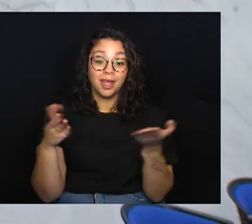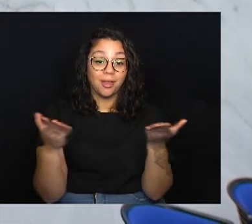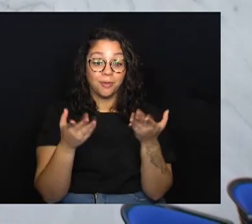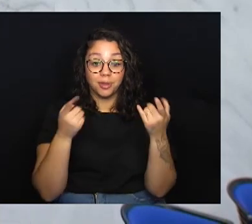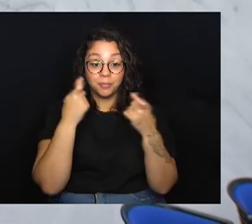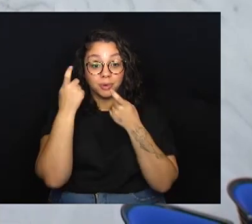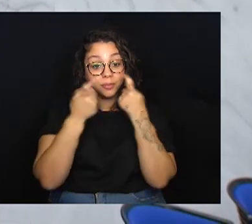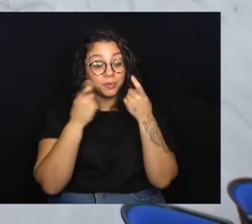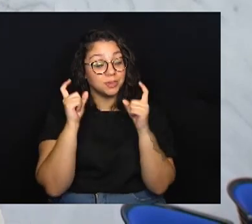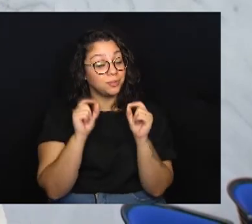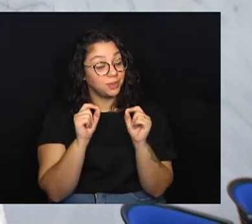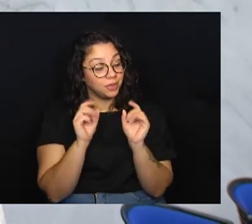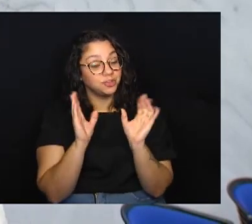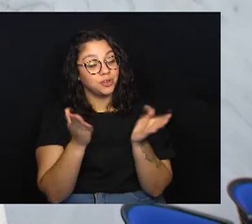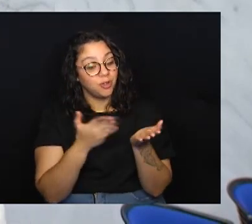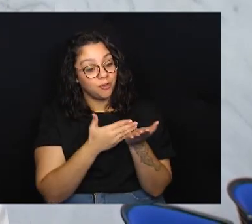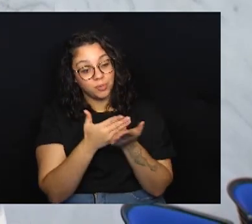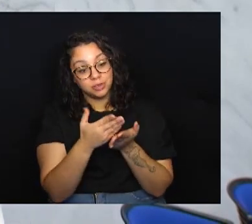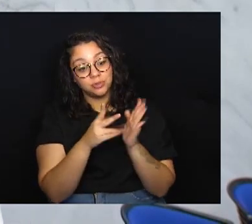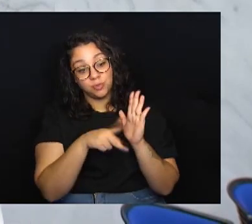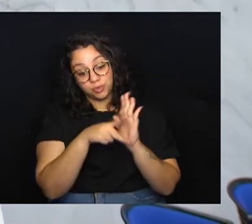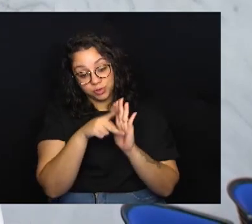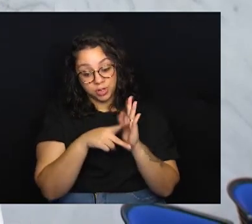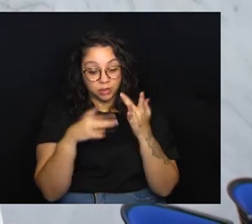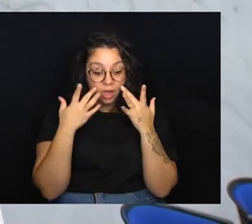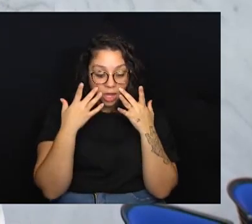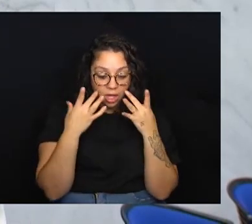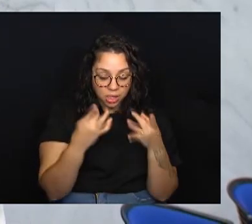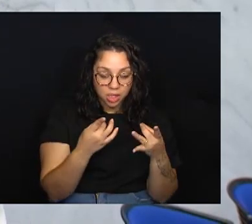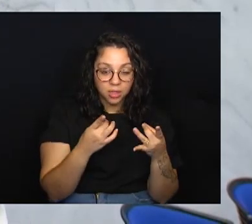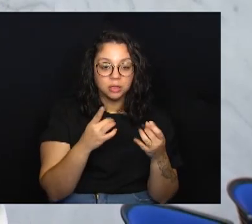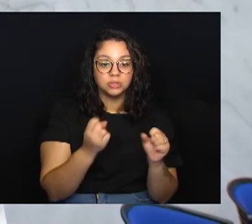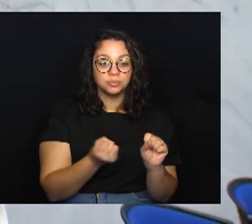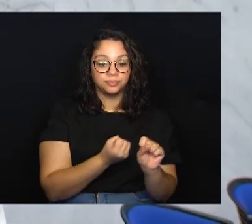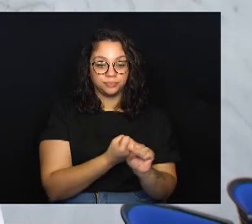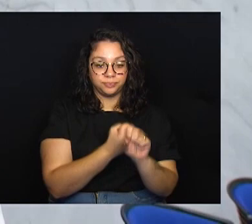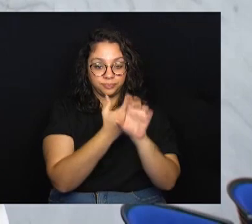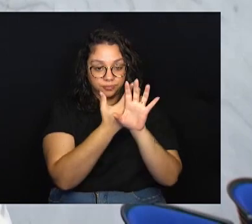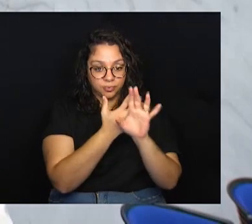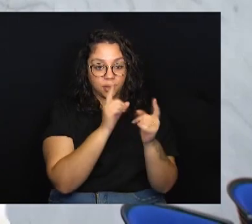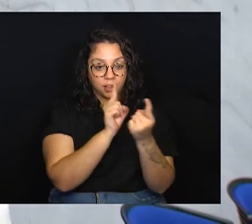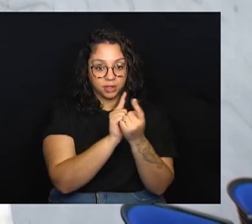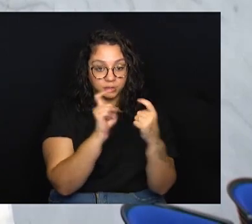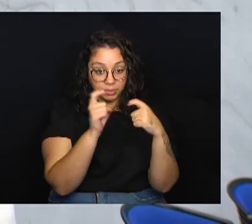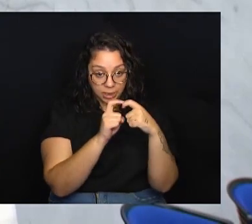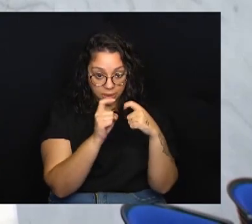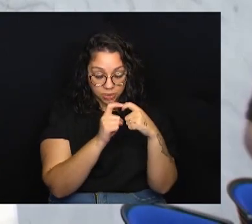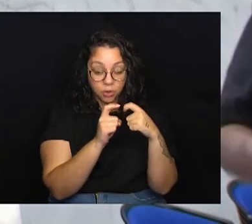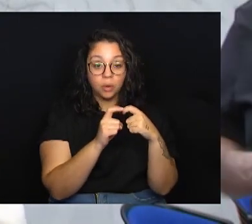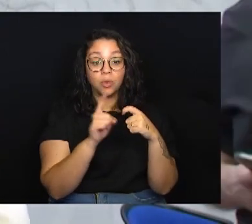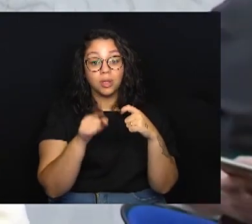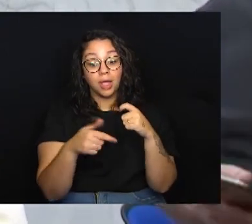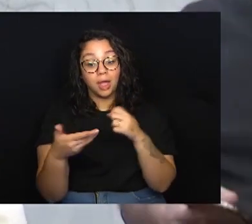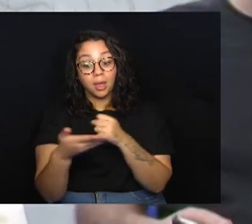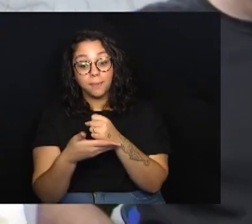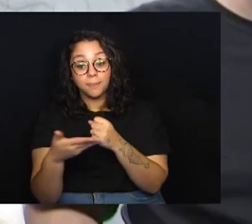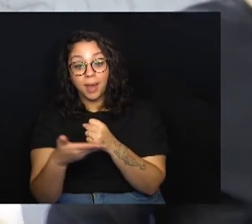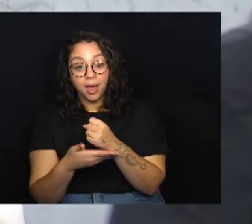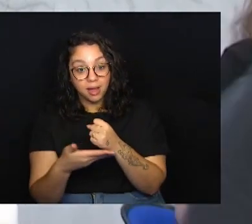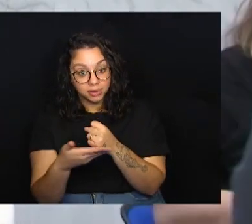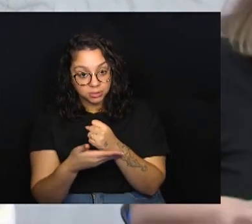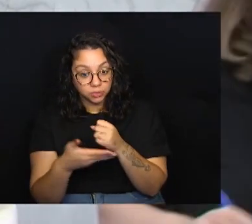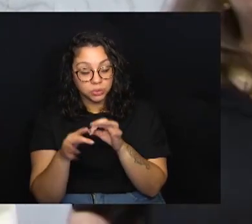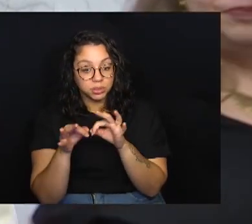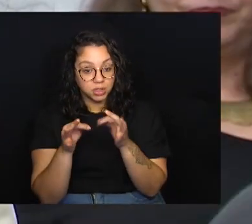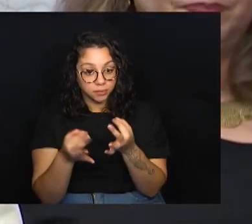gente começou um projeto de atenção, de teleatendimento e de telemedicina na atenção básica, no atendimento